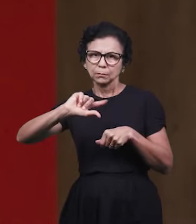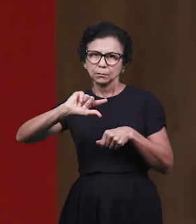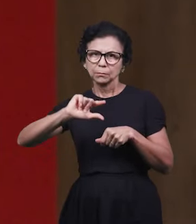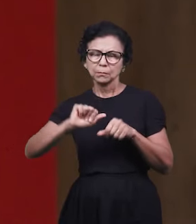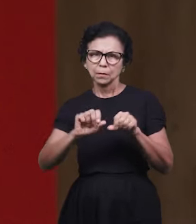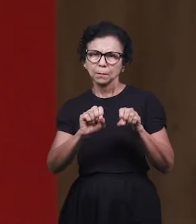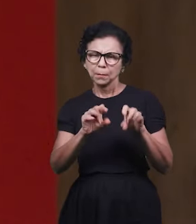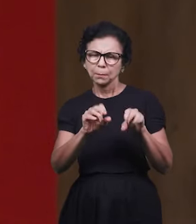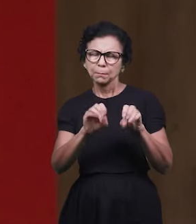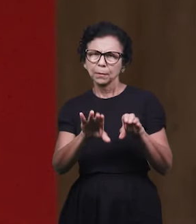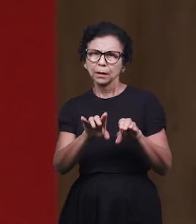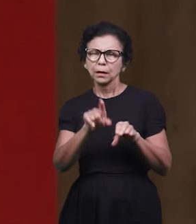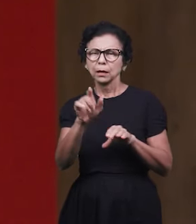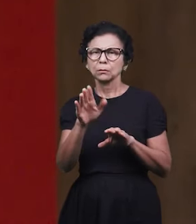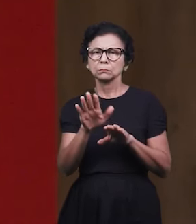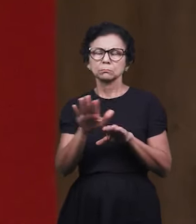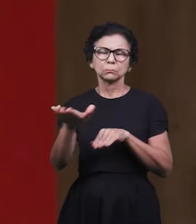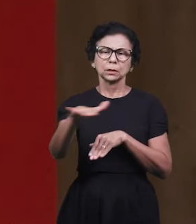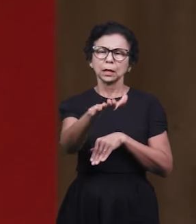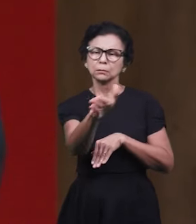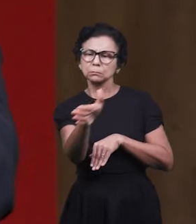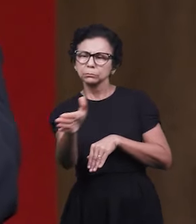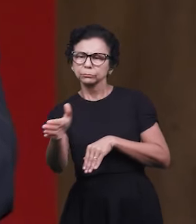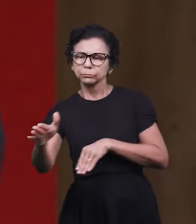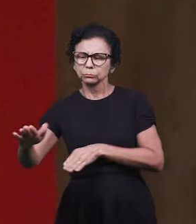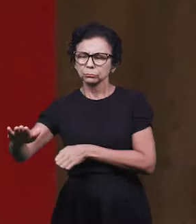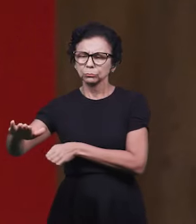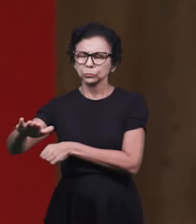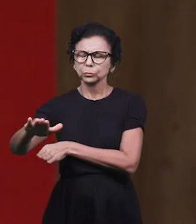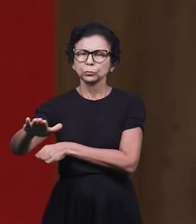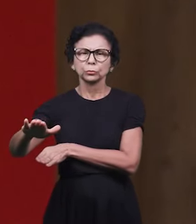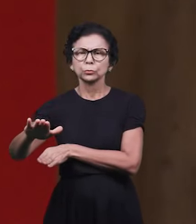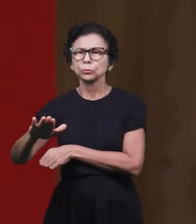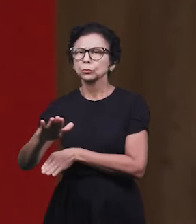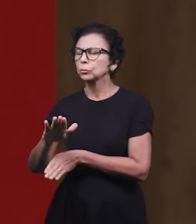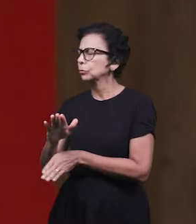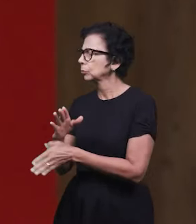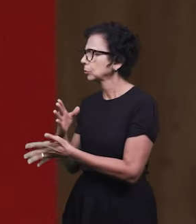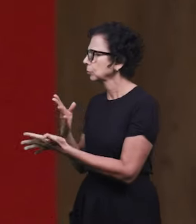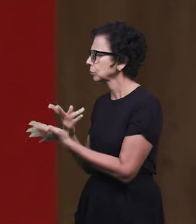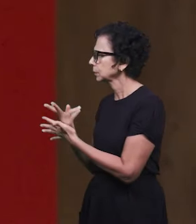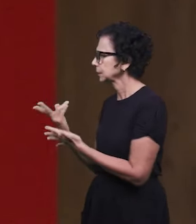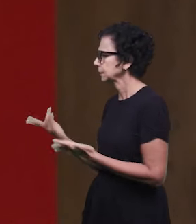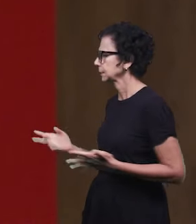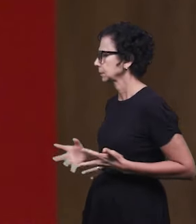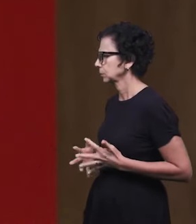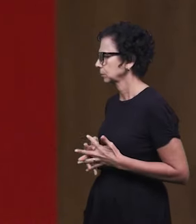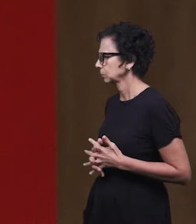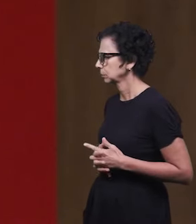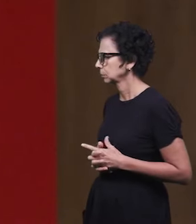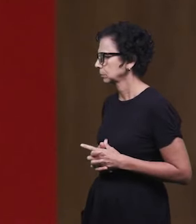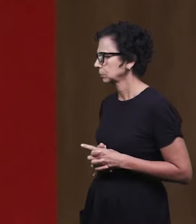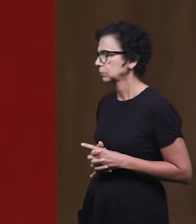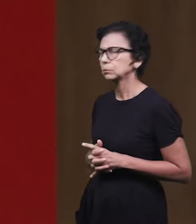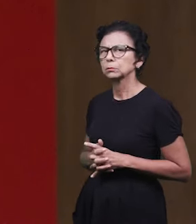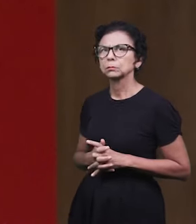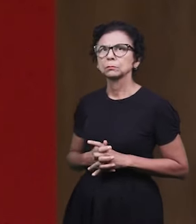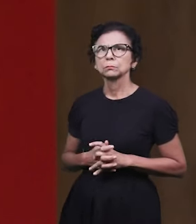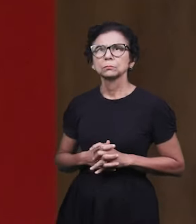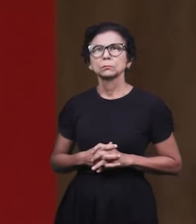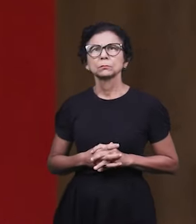Aí ele saiu do carro e o anjo do lado dele. E os rapazes, está acontecendo alguma coisa? Não. E o anjo disse, abra o capô do carro. Ele